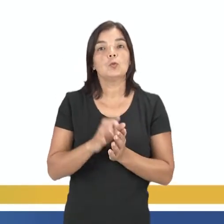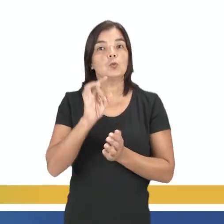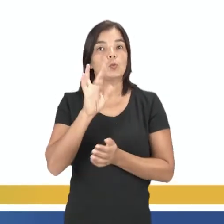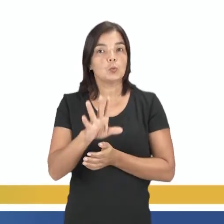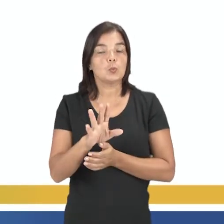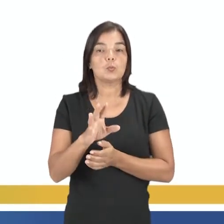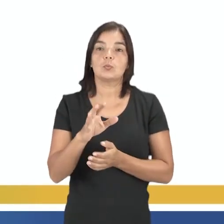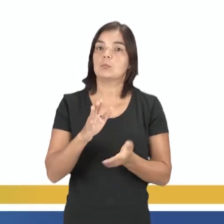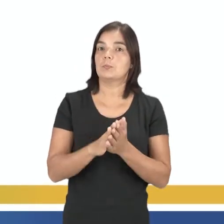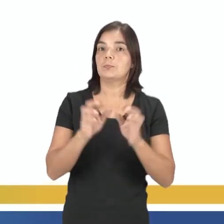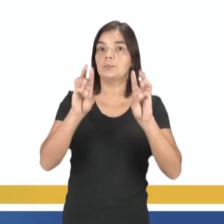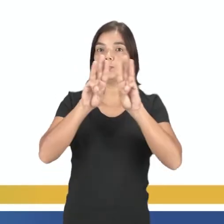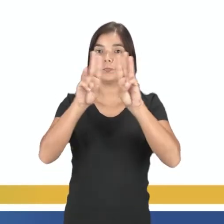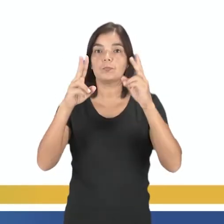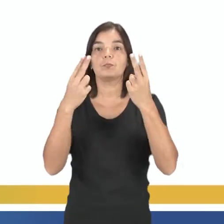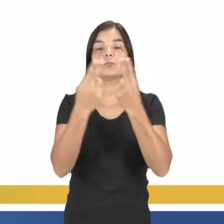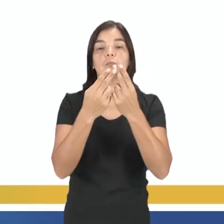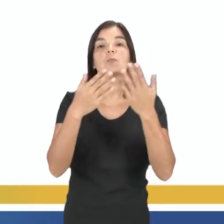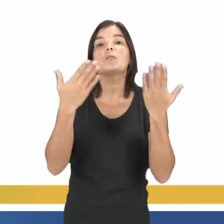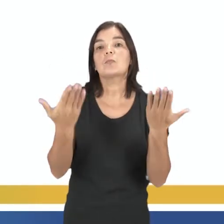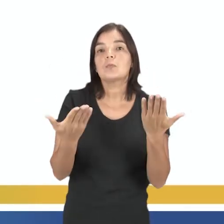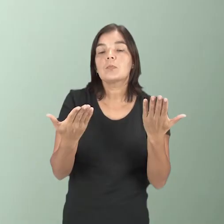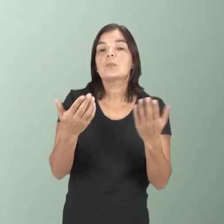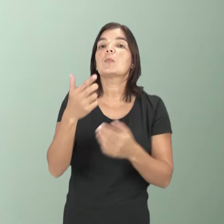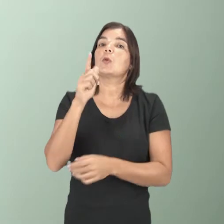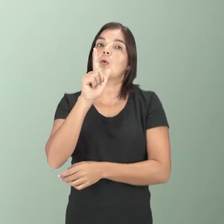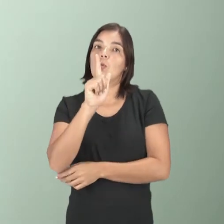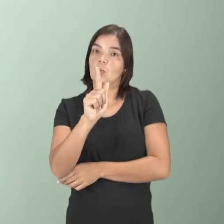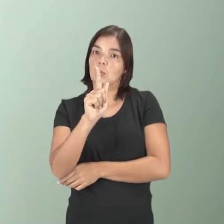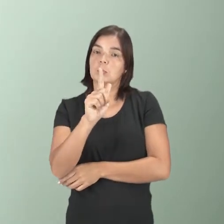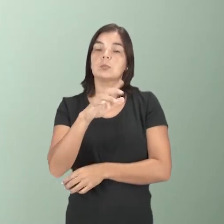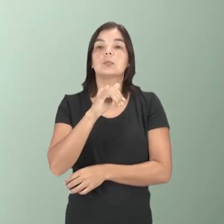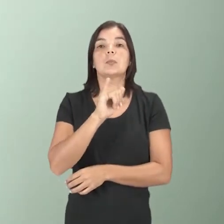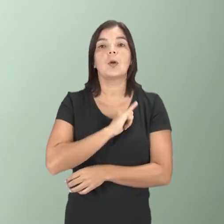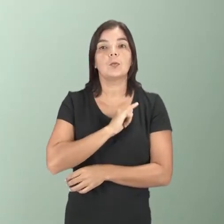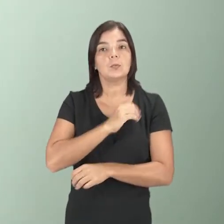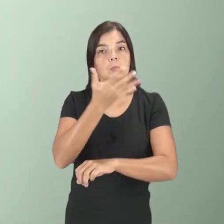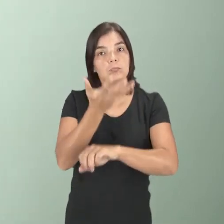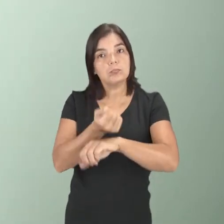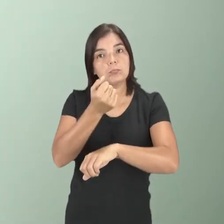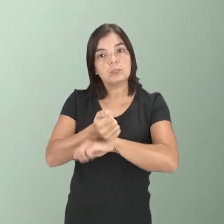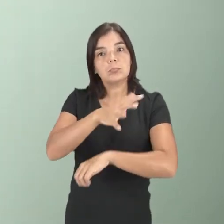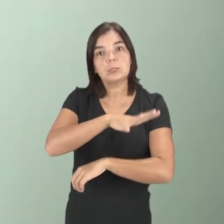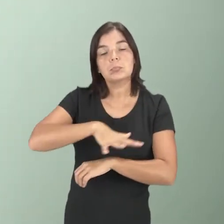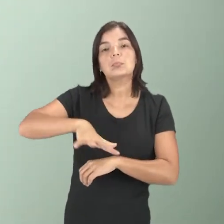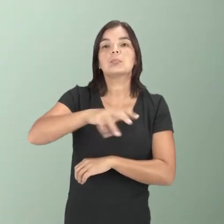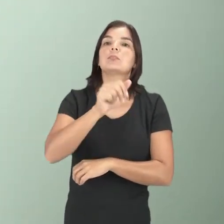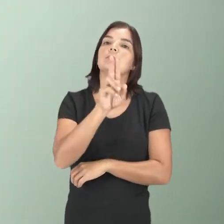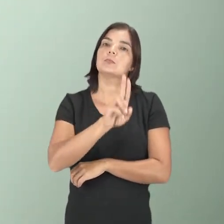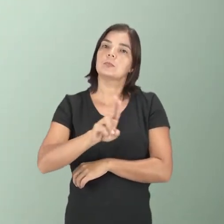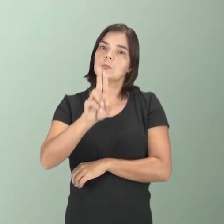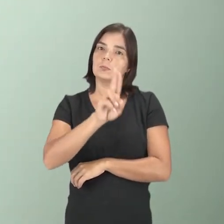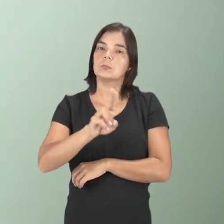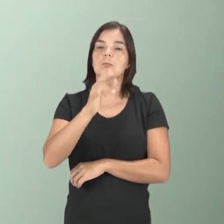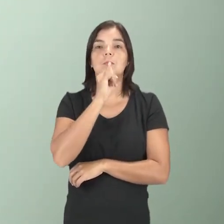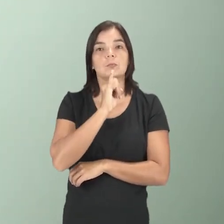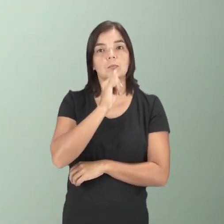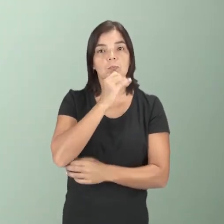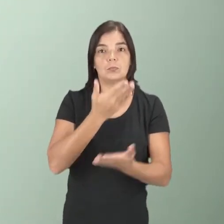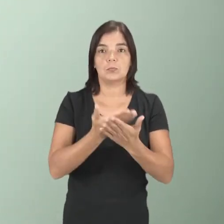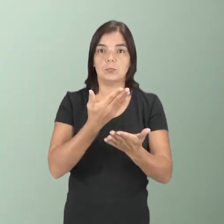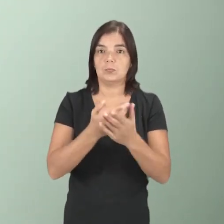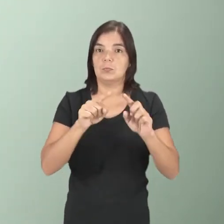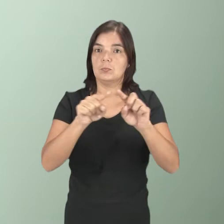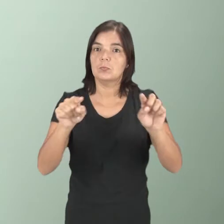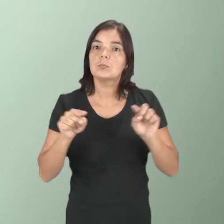com sua massa e o raio, ele quer saber qual é a gravidade desse corpo, que no caso é a Terra. Vocês utilizam muito nos exemplos em sala de